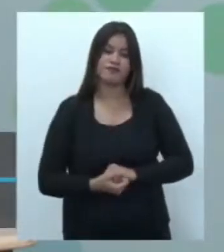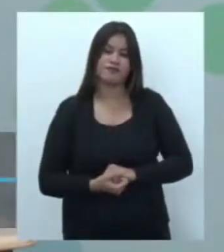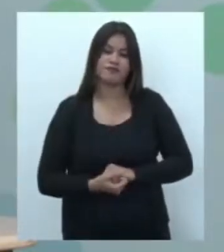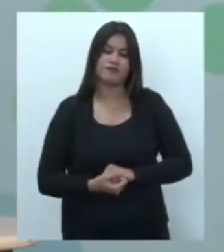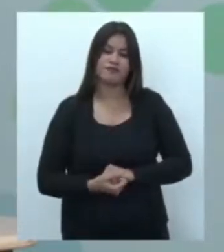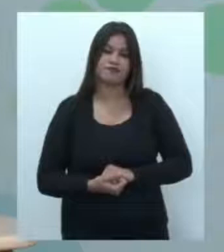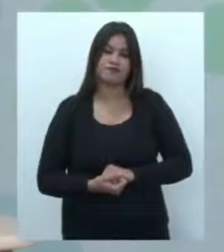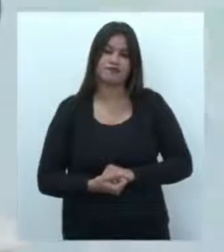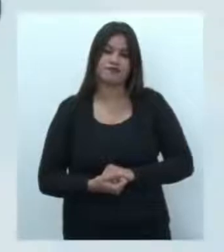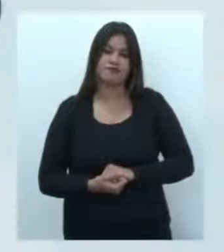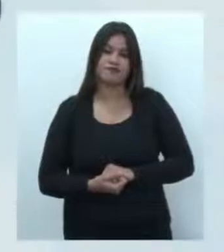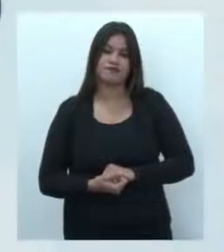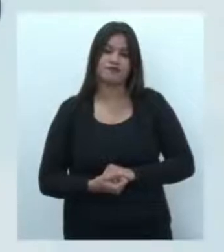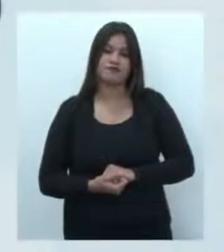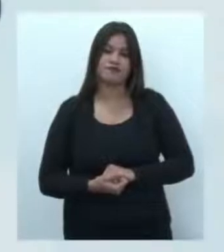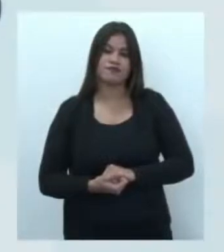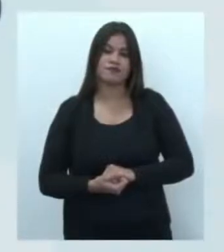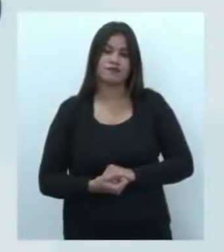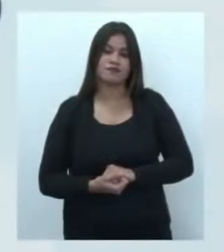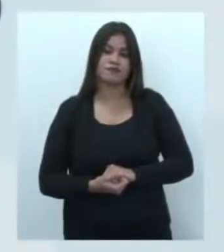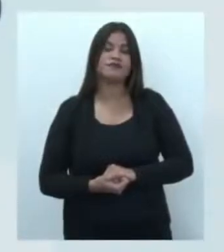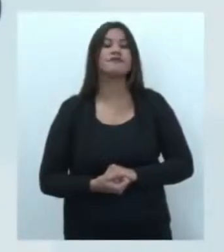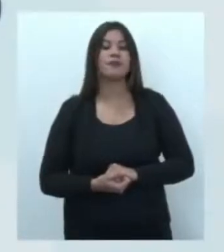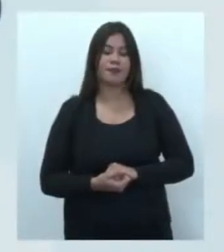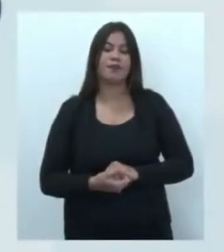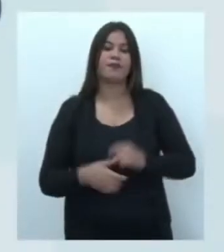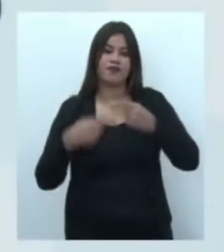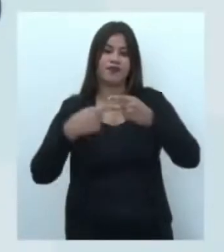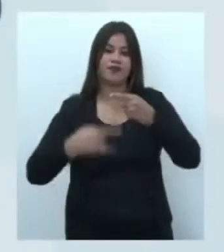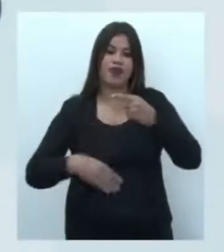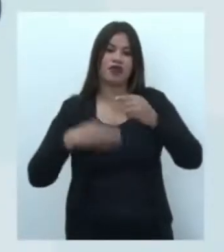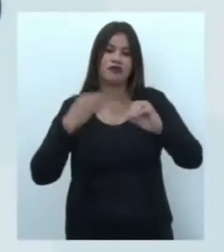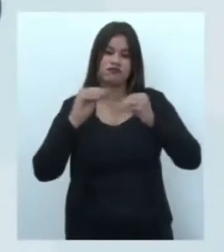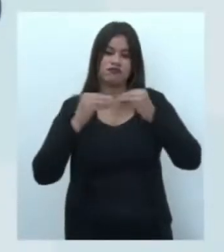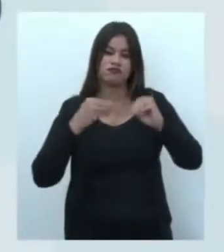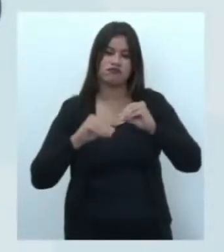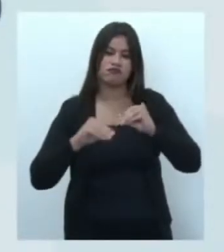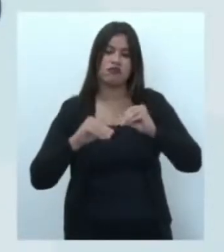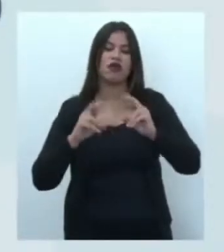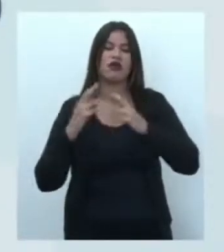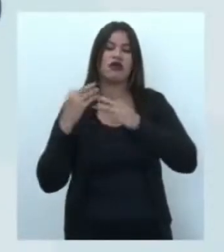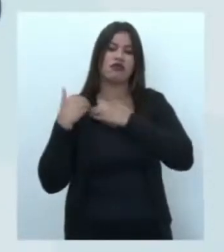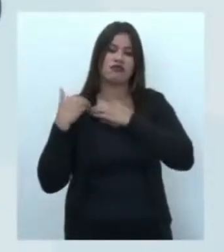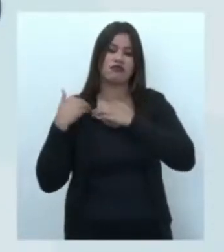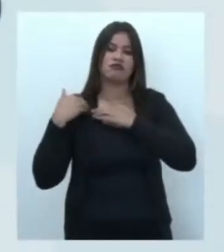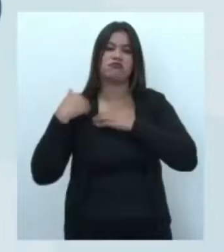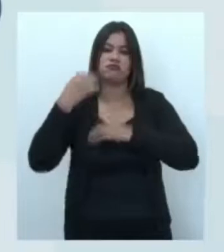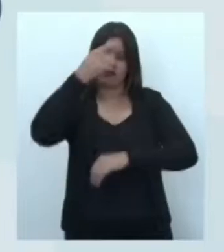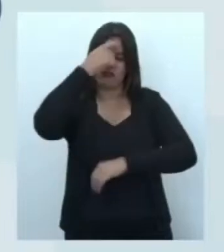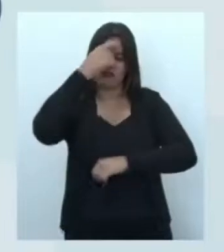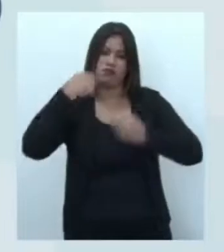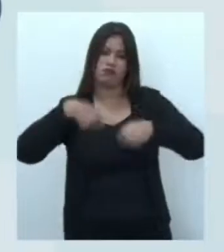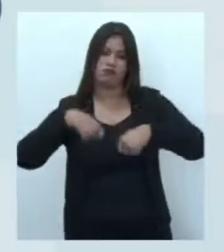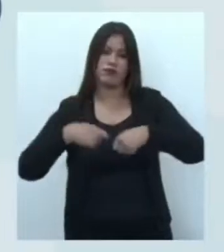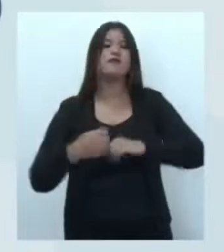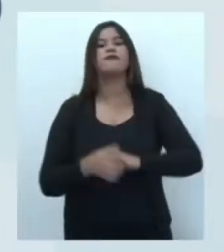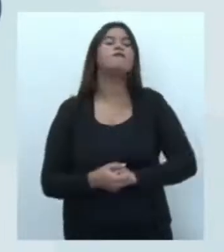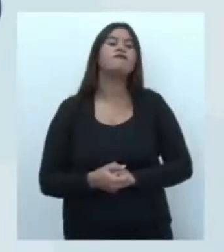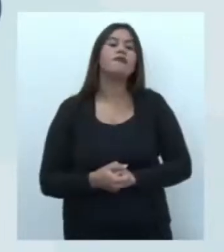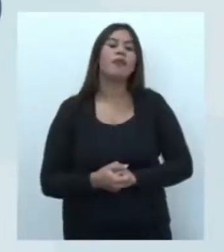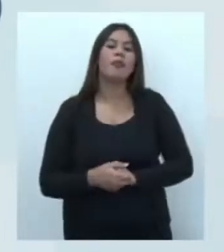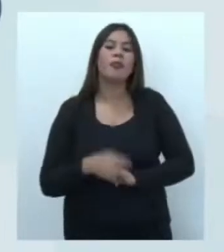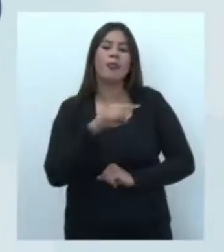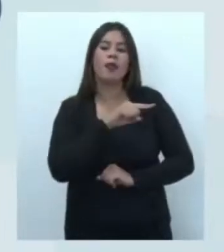esse questionamento. Então, olhem lá, é para participar, né, no chat, usando, lógico, de forma muito consciente. O que